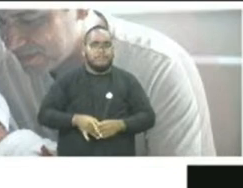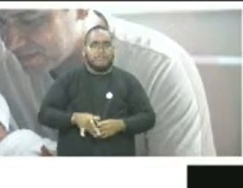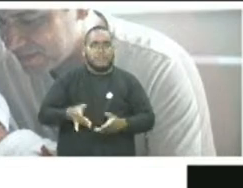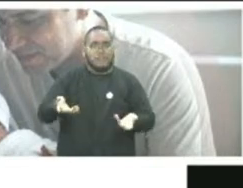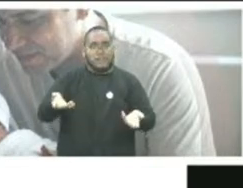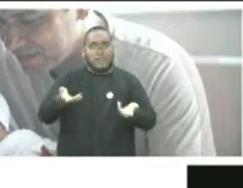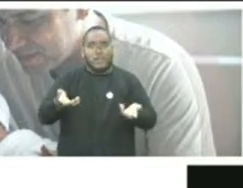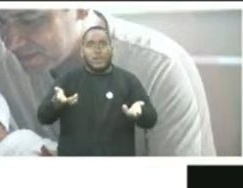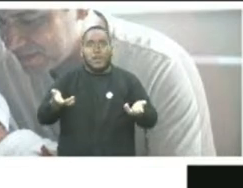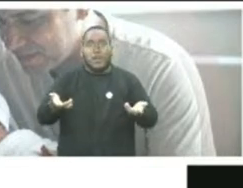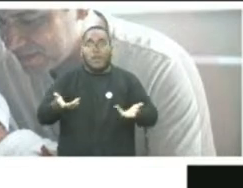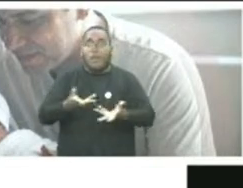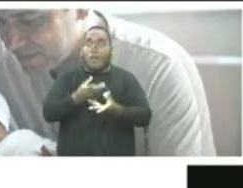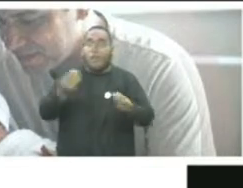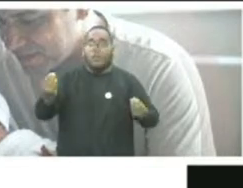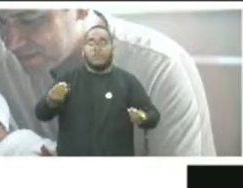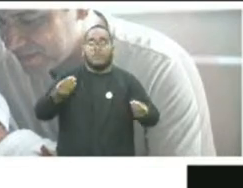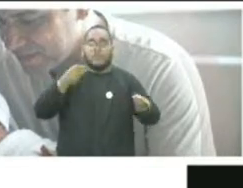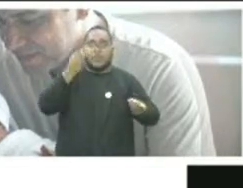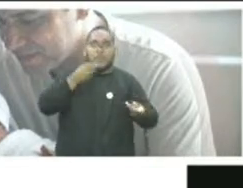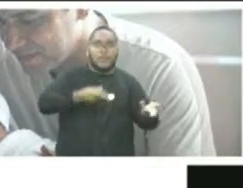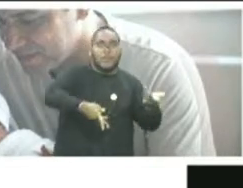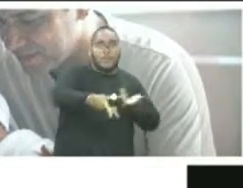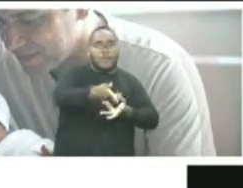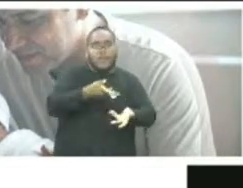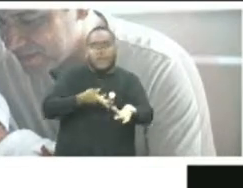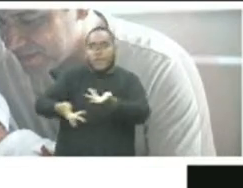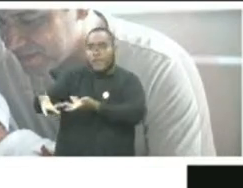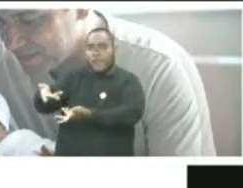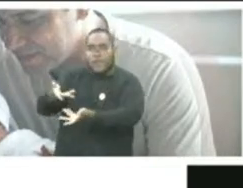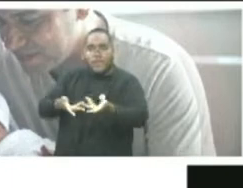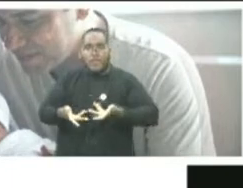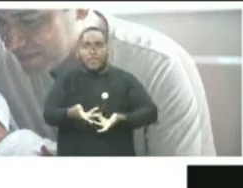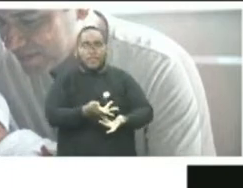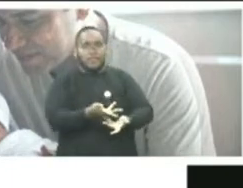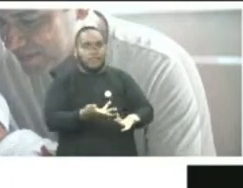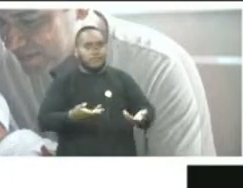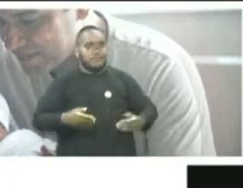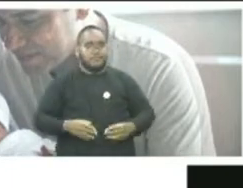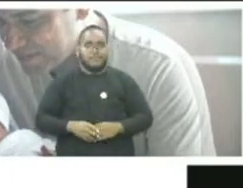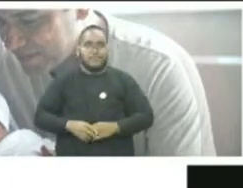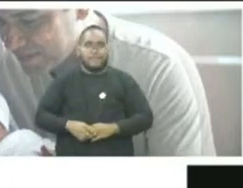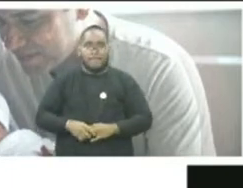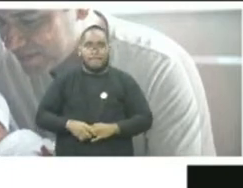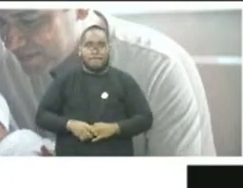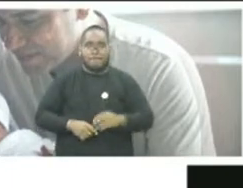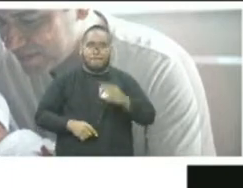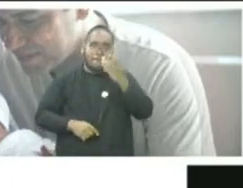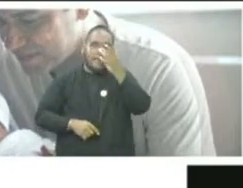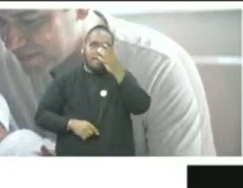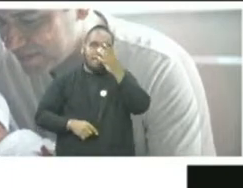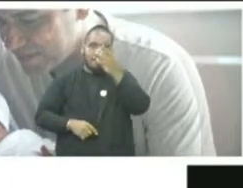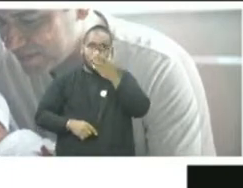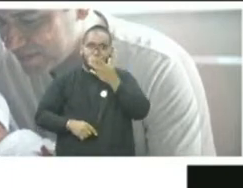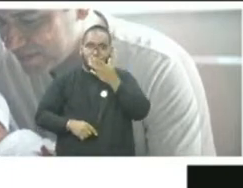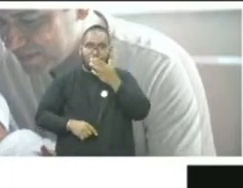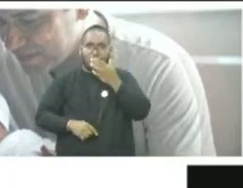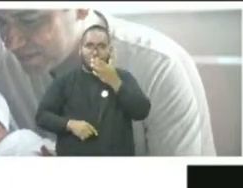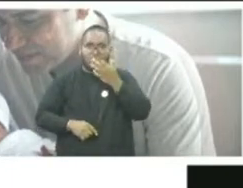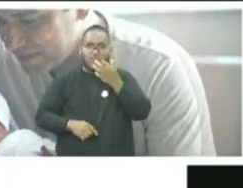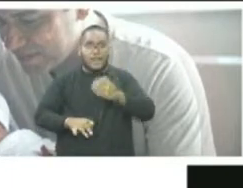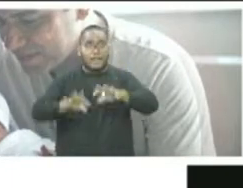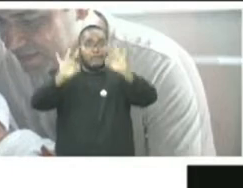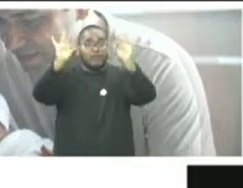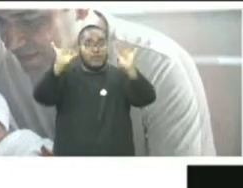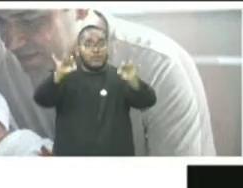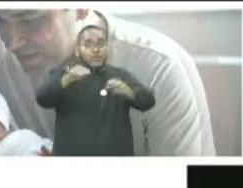de experiência e trazer para todos os participantes